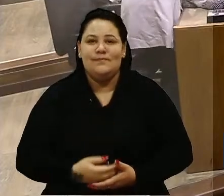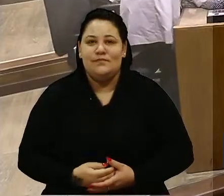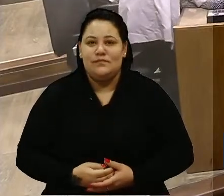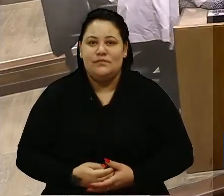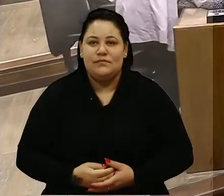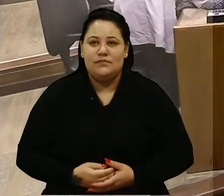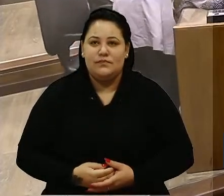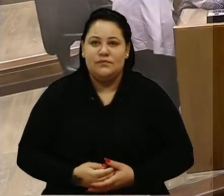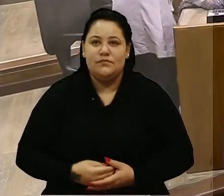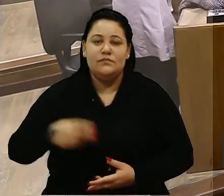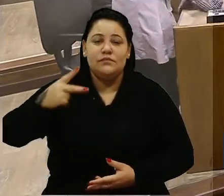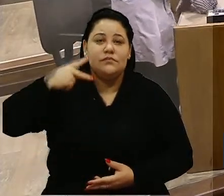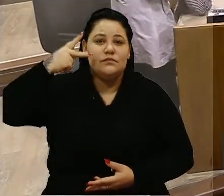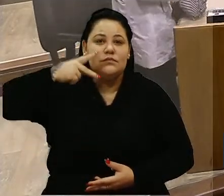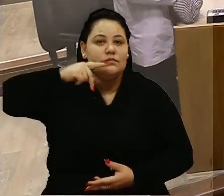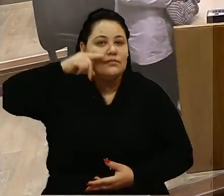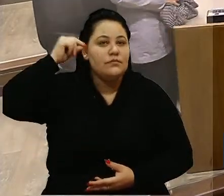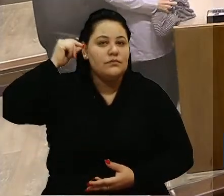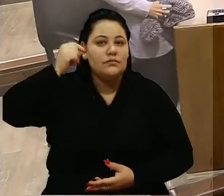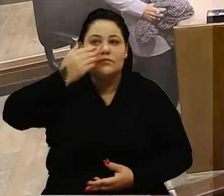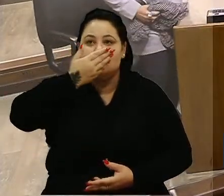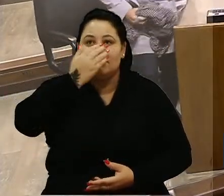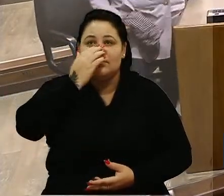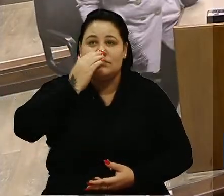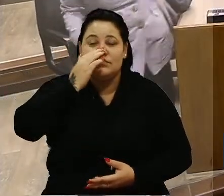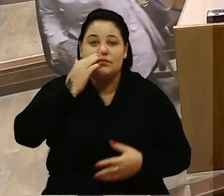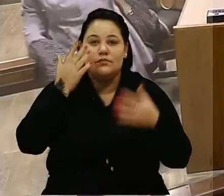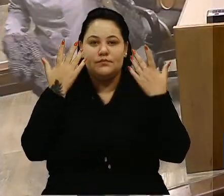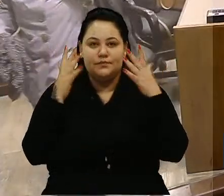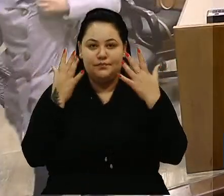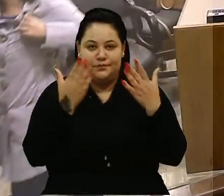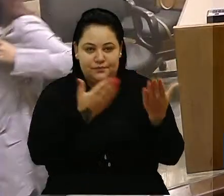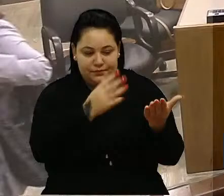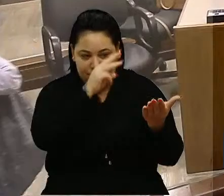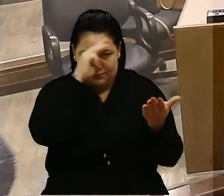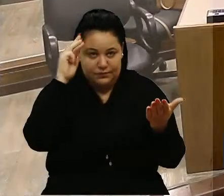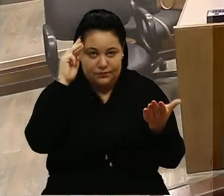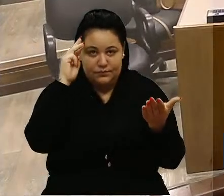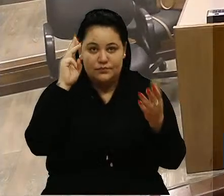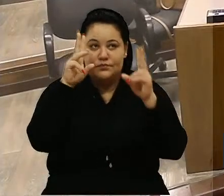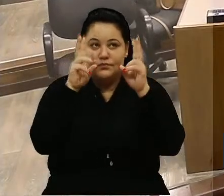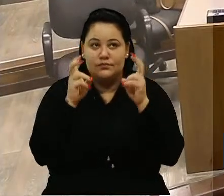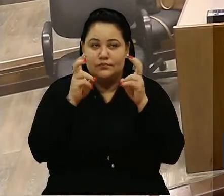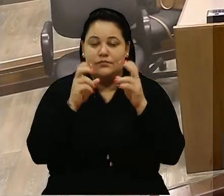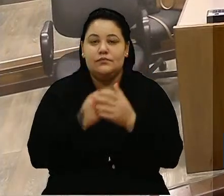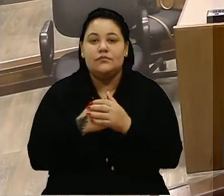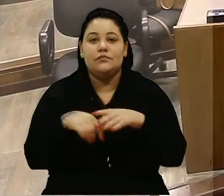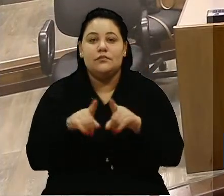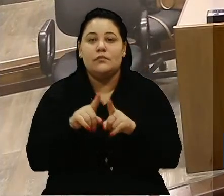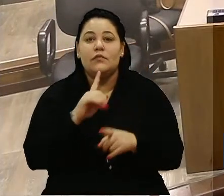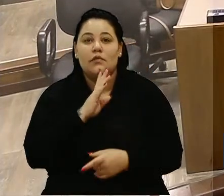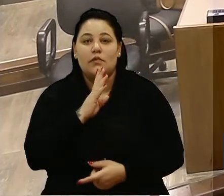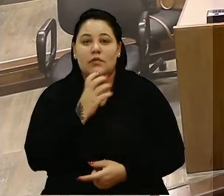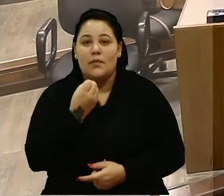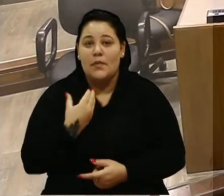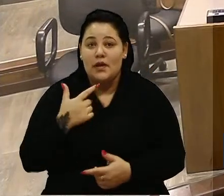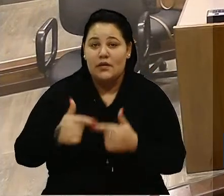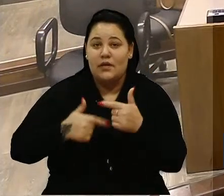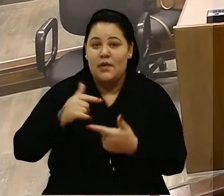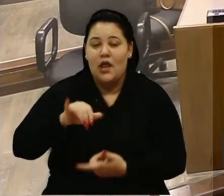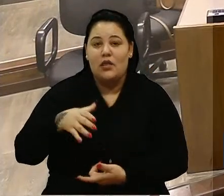Odonei, por gentileza. Vereador Juliano, parabéns pelo tema, parabéns pelo teu grande expediente. Conheço bem o trabalho do